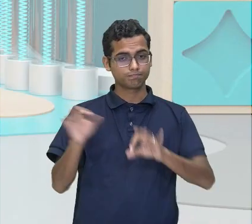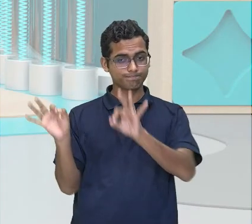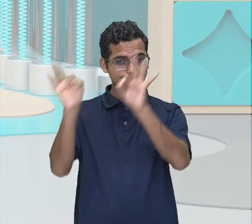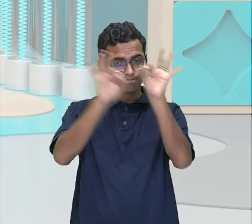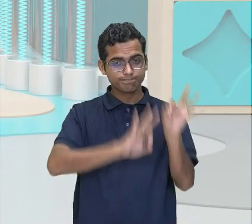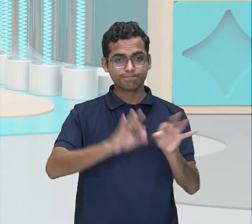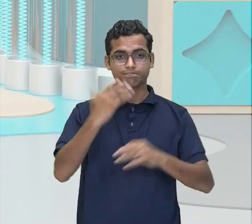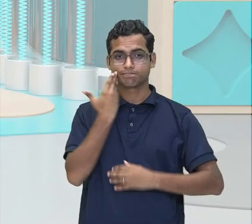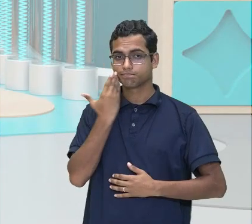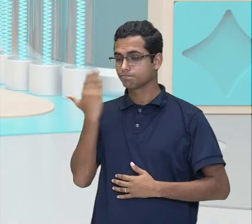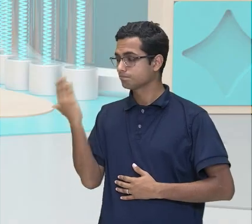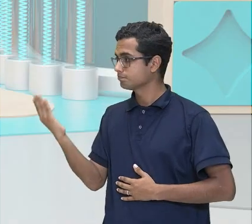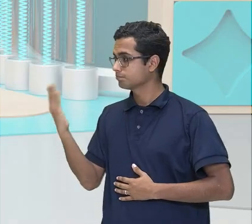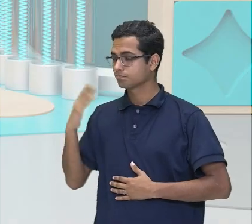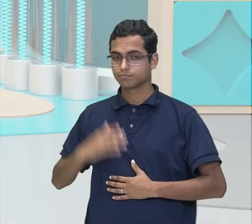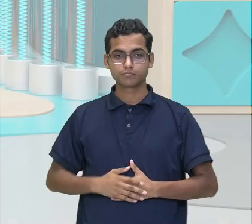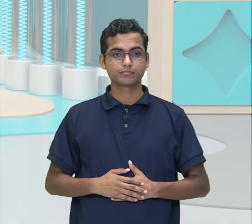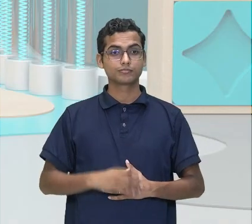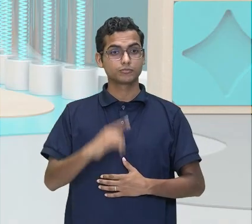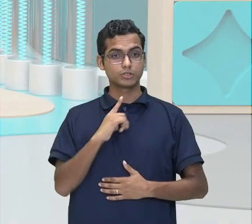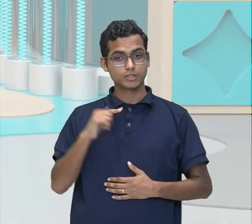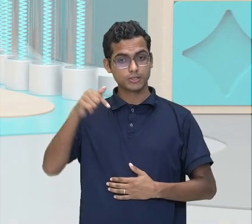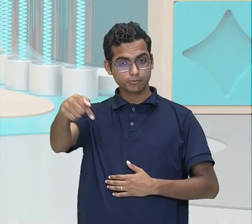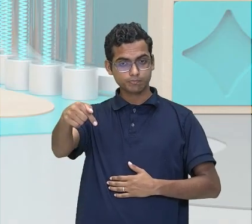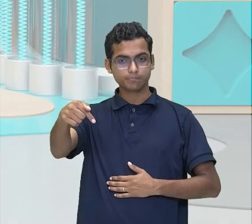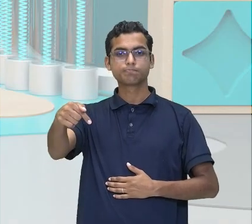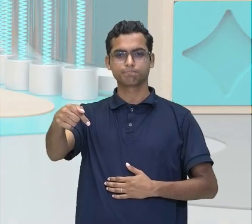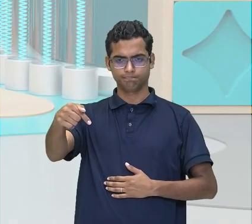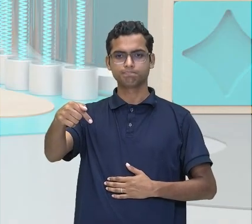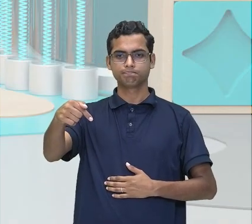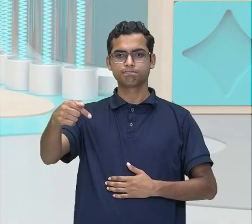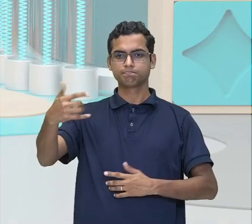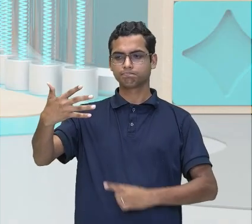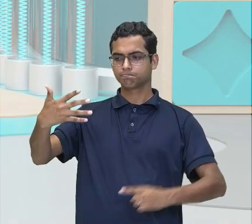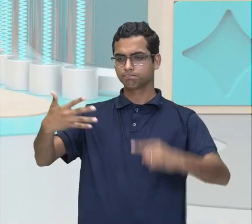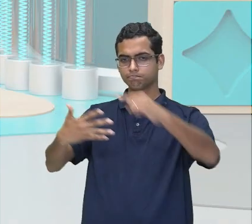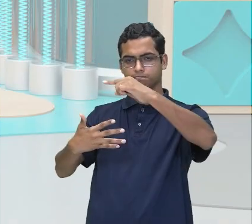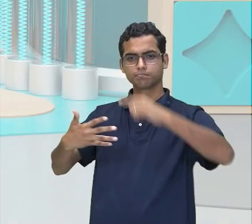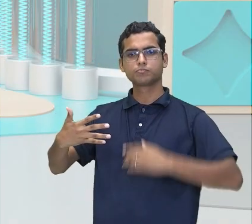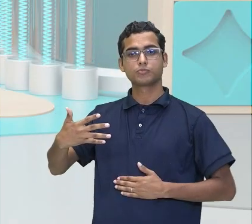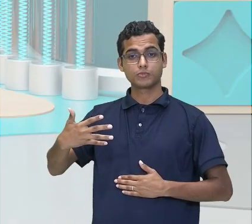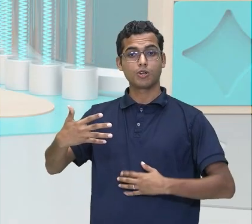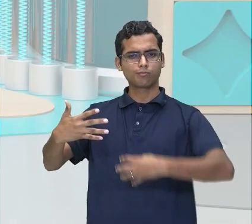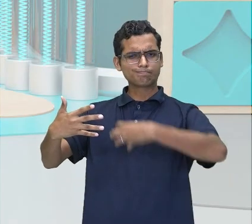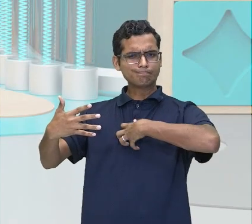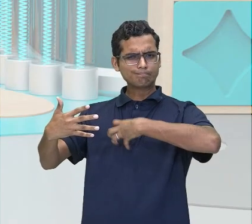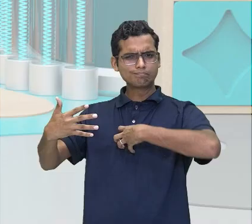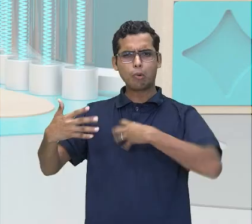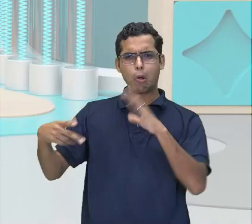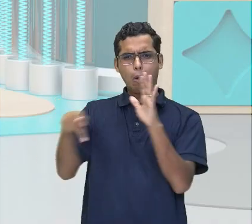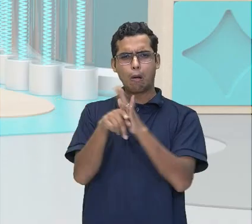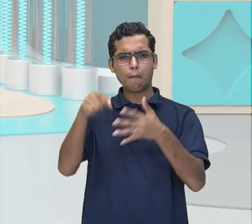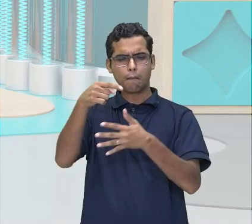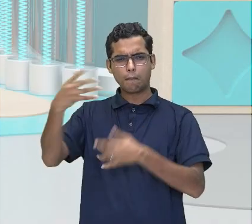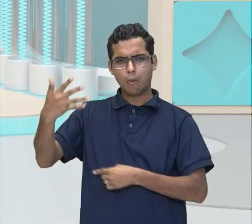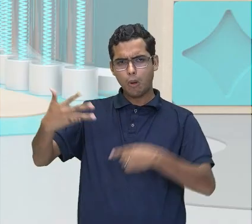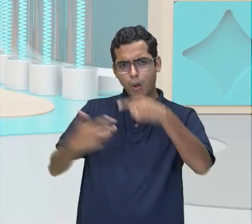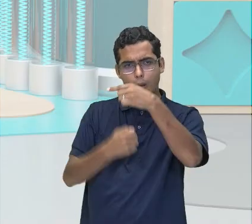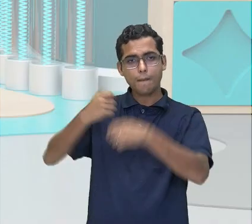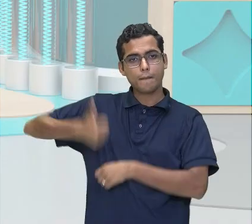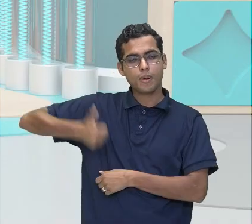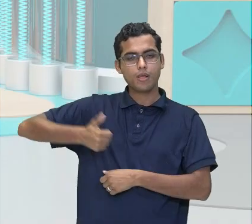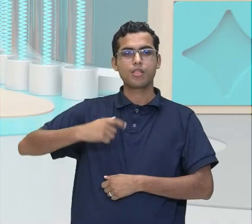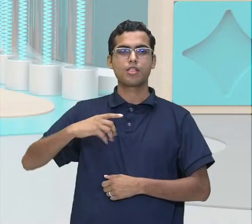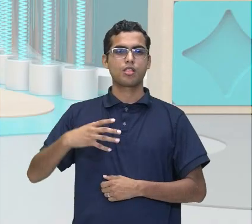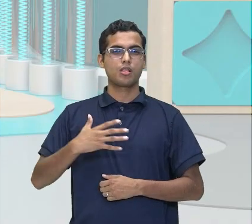para a gente agora. Eu trouxe 7, tá bom? São 7 sintomas comuns da elevação da pressão arterial. E o primeiro deles é